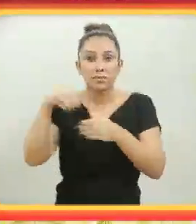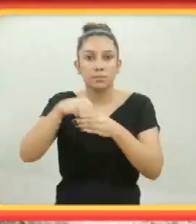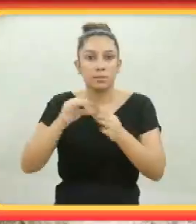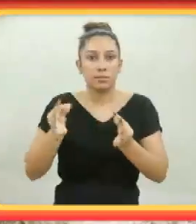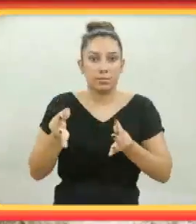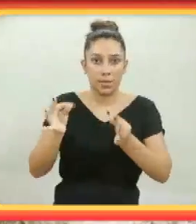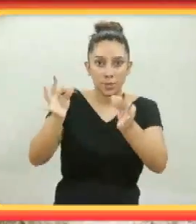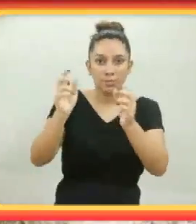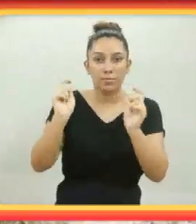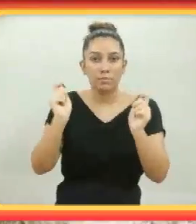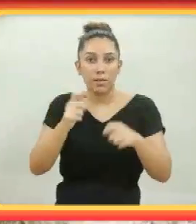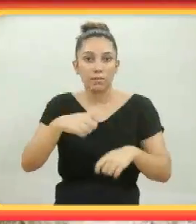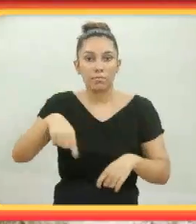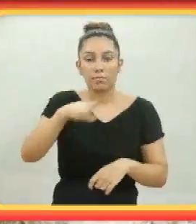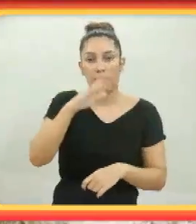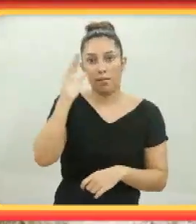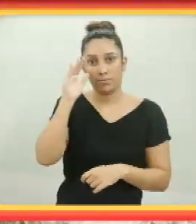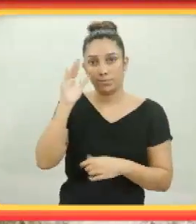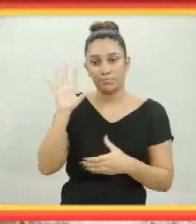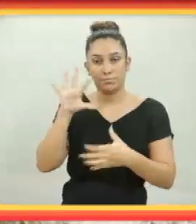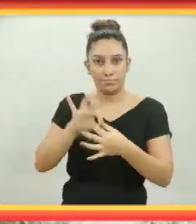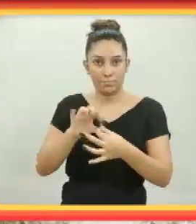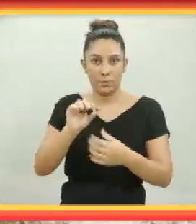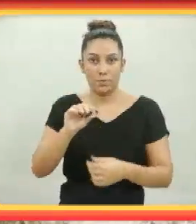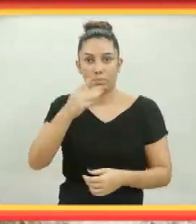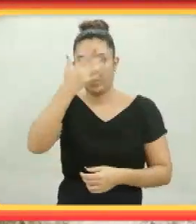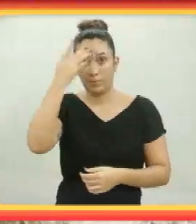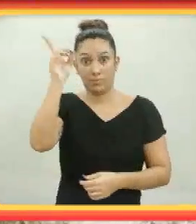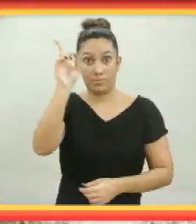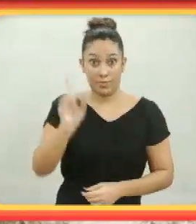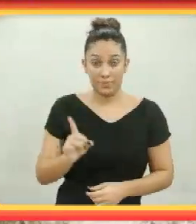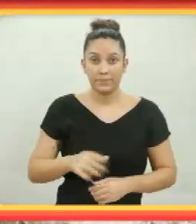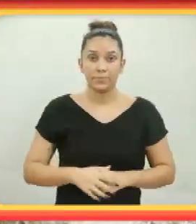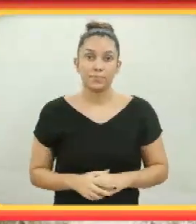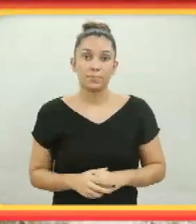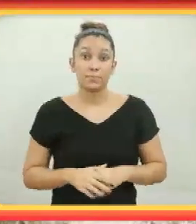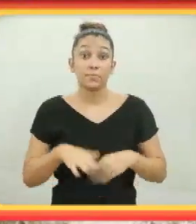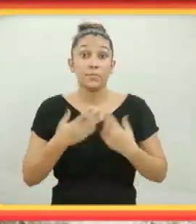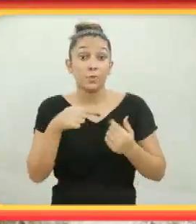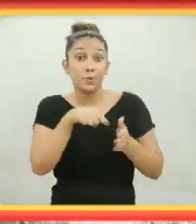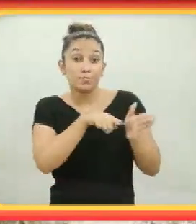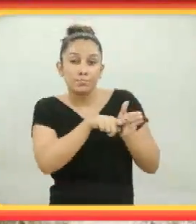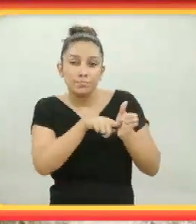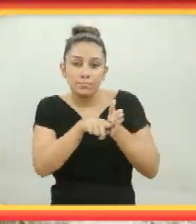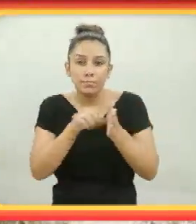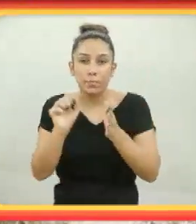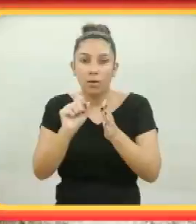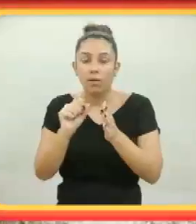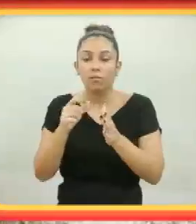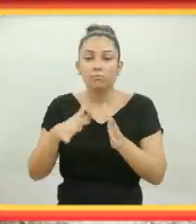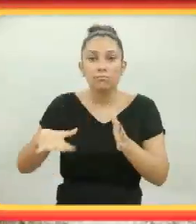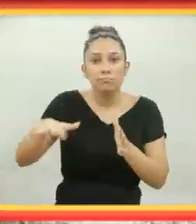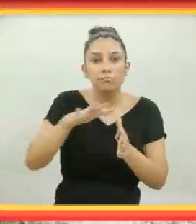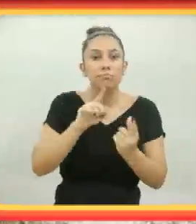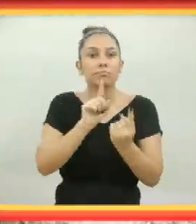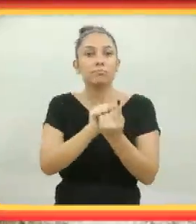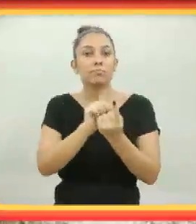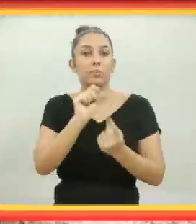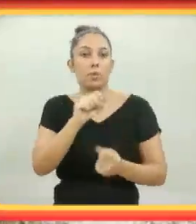projeto. Ali eu dou suporte, auxílio nas pesquisas, que nós produzimos pesquisas